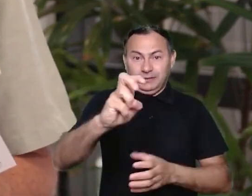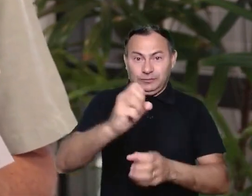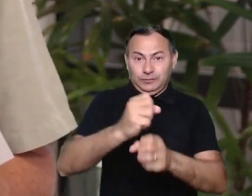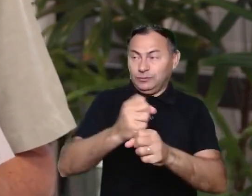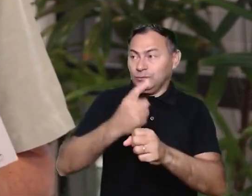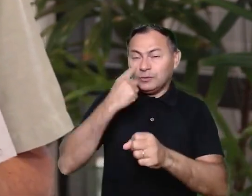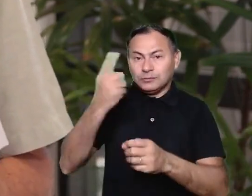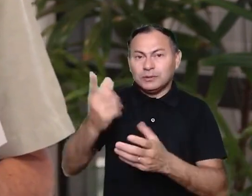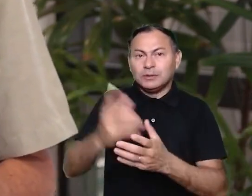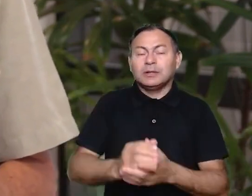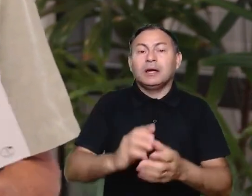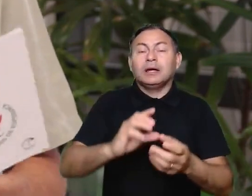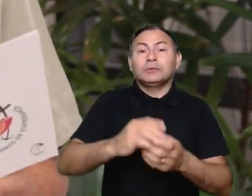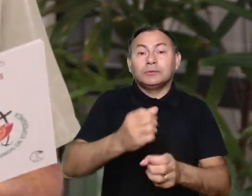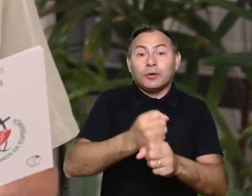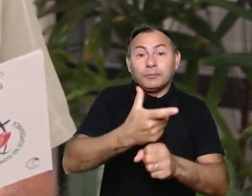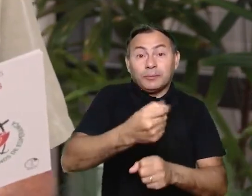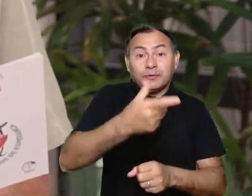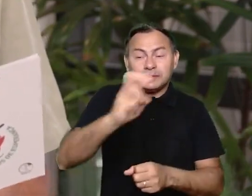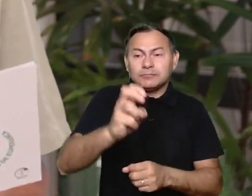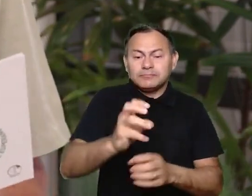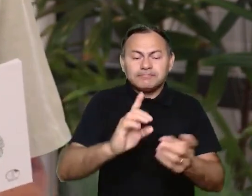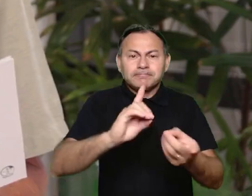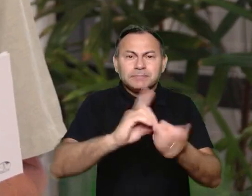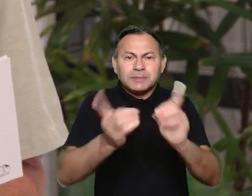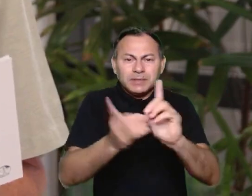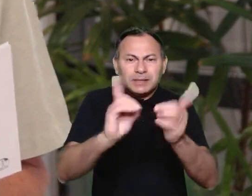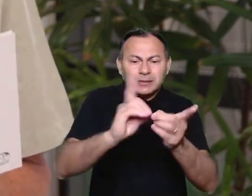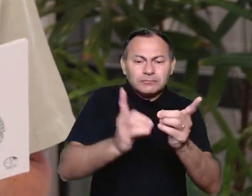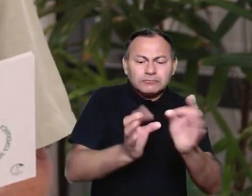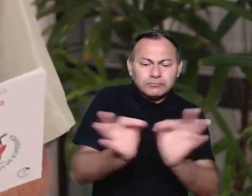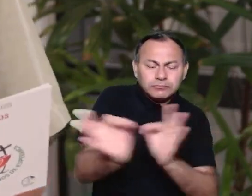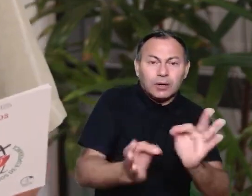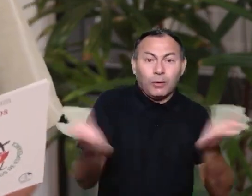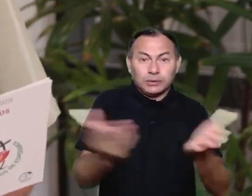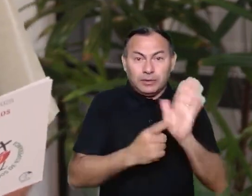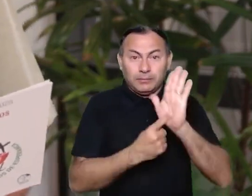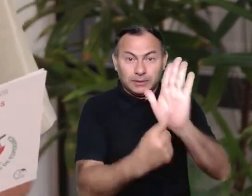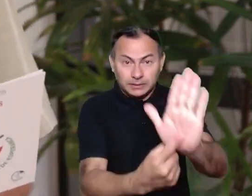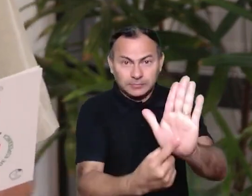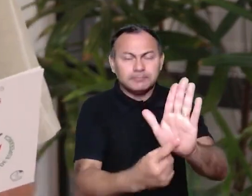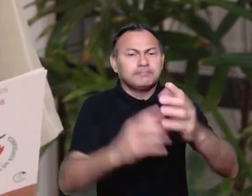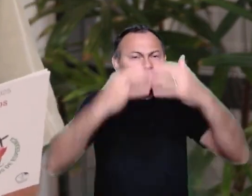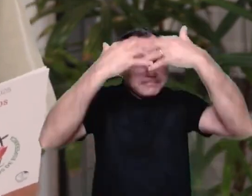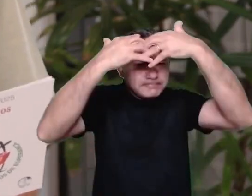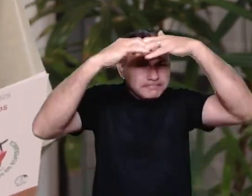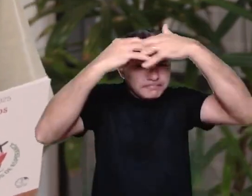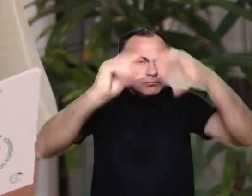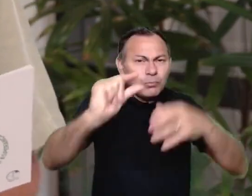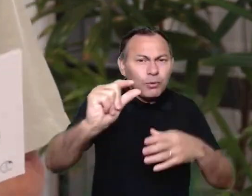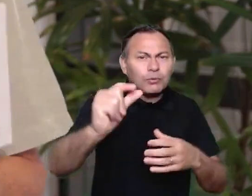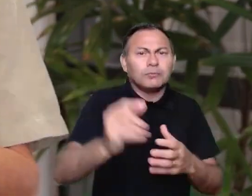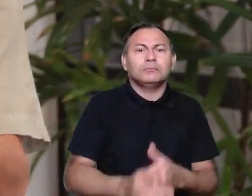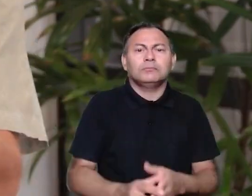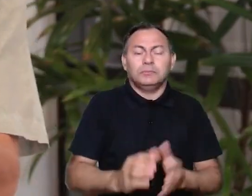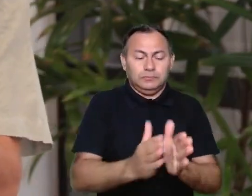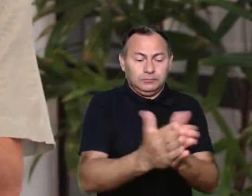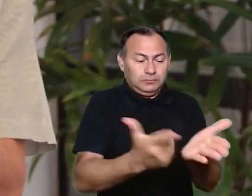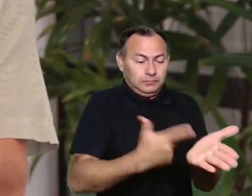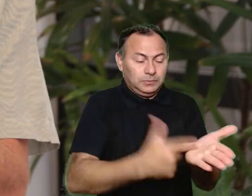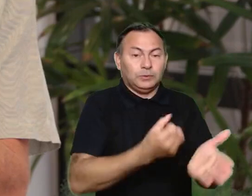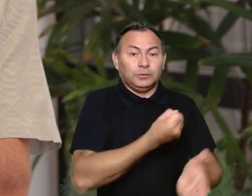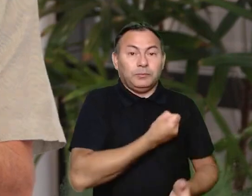jubileu, na dinâmica dessa preparação, nós vamos hoje apresentar, refletir um pouco,